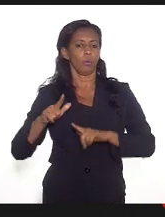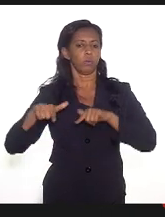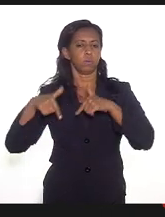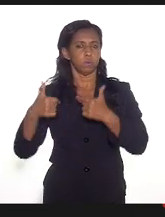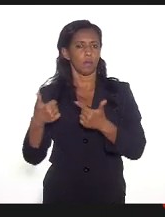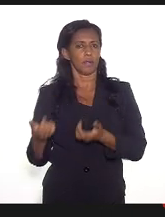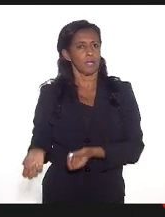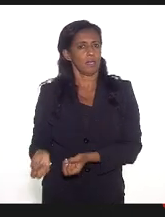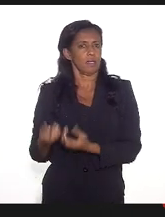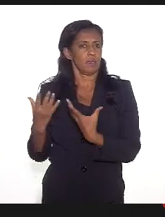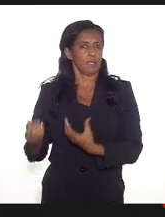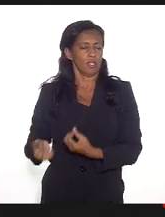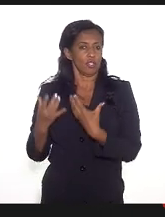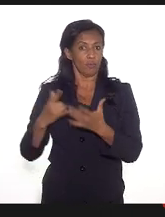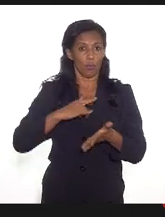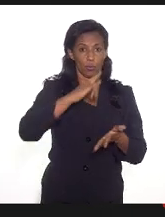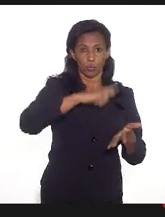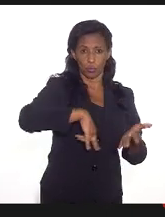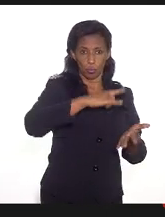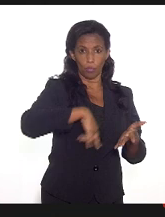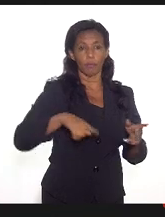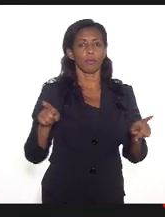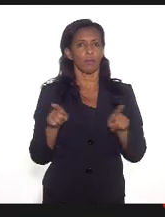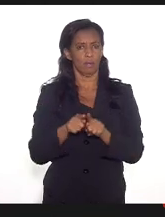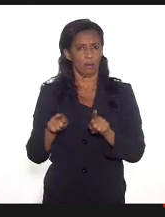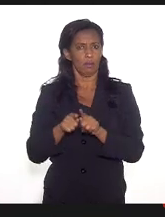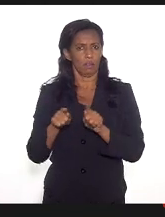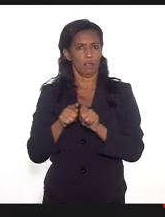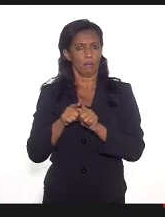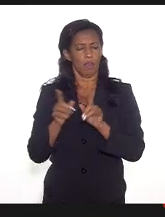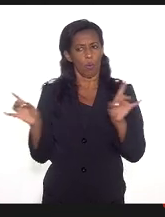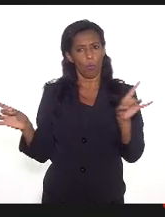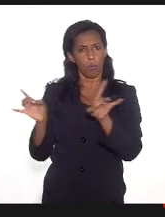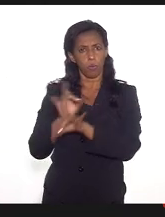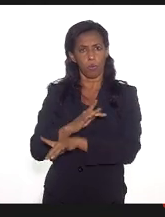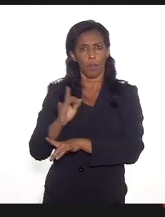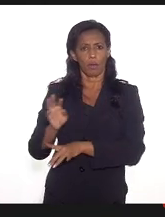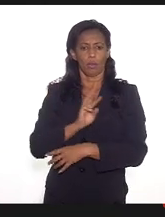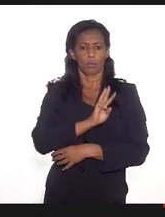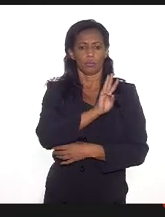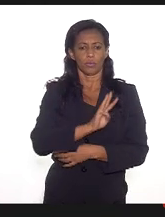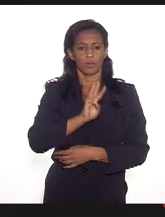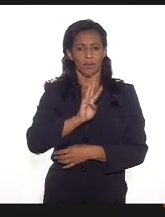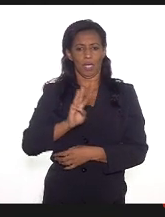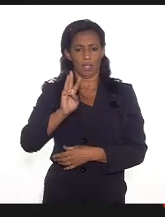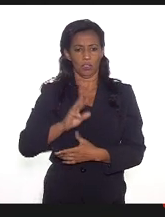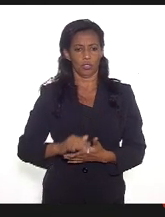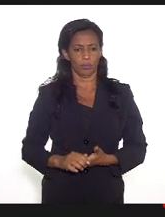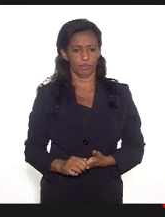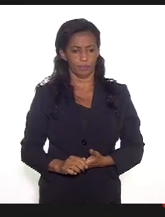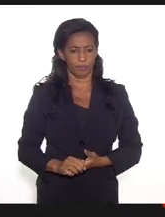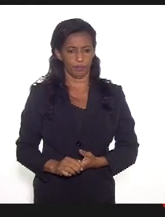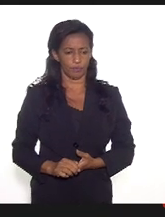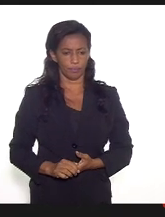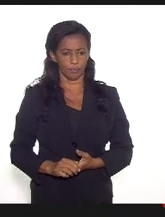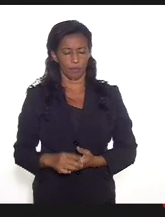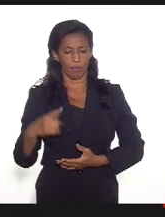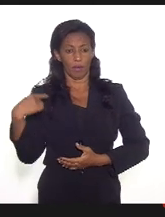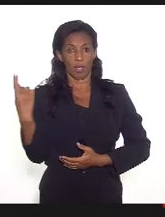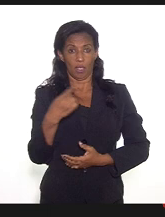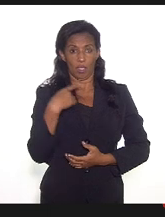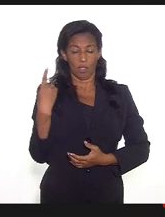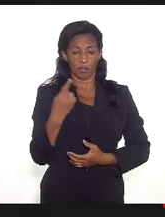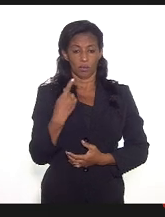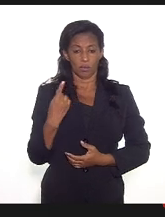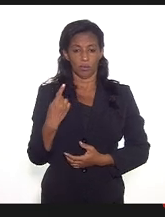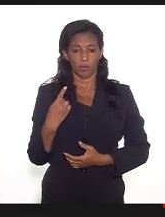dessa iniciativa. Os documentos também estão disponíveis no site do cluster. E nós definimos,